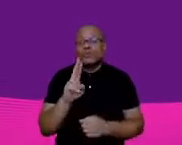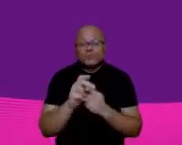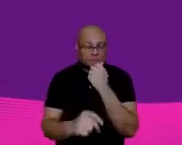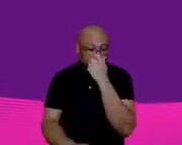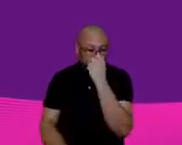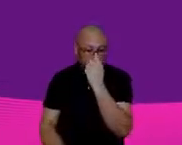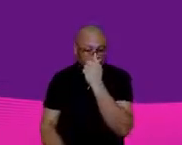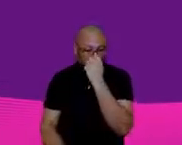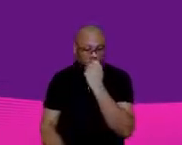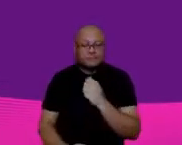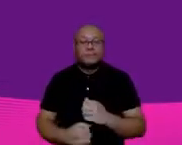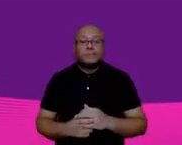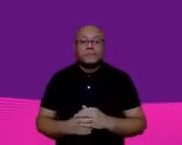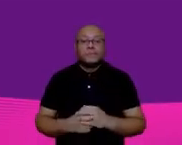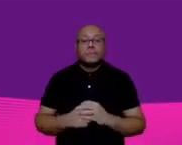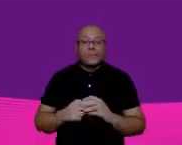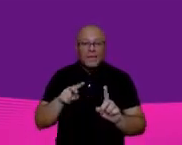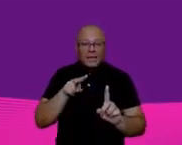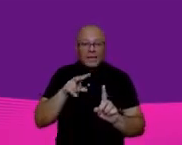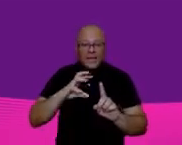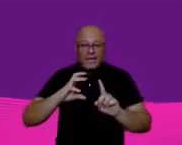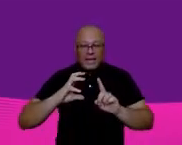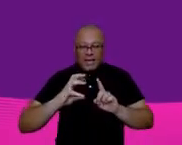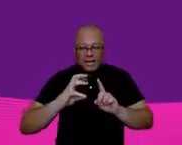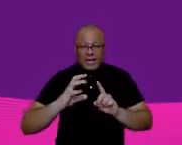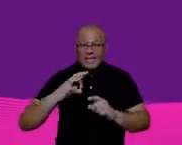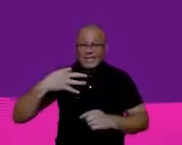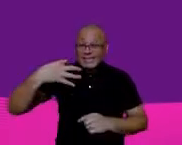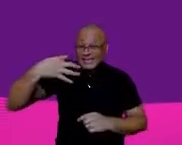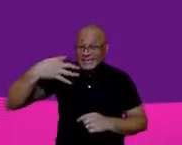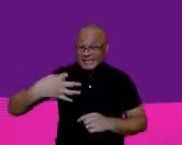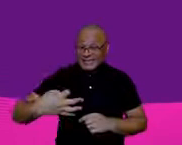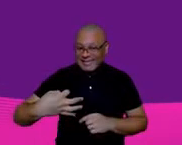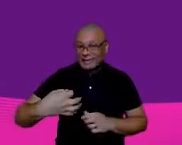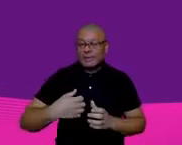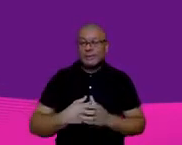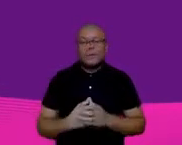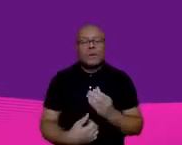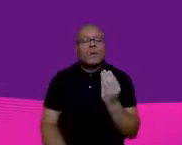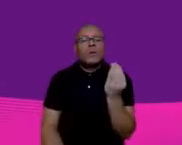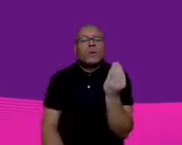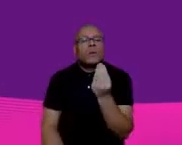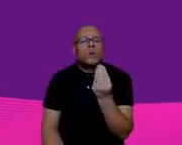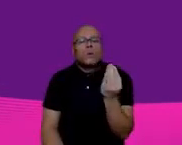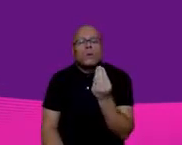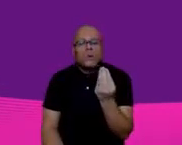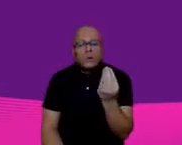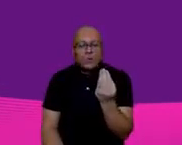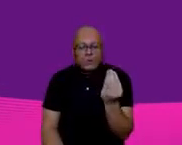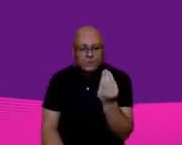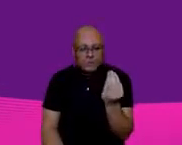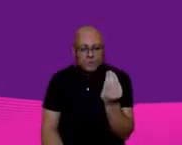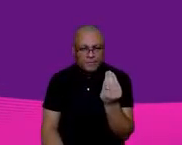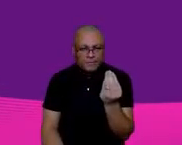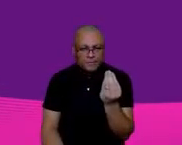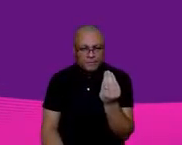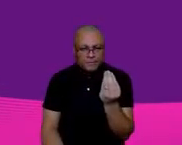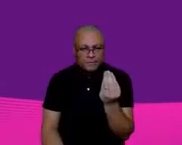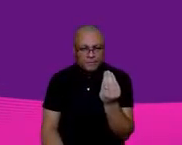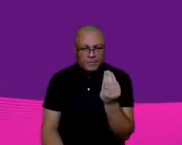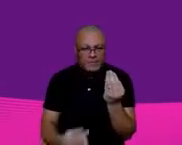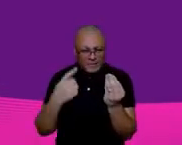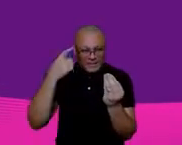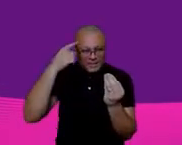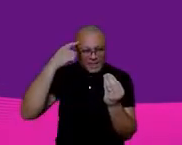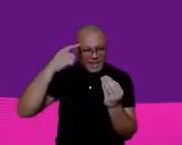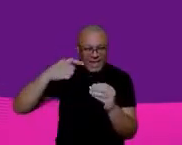a rotação exata com a versão da haste e eu